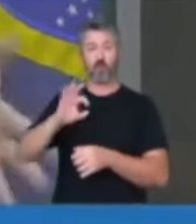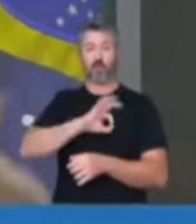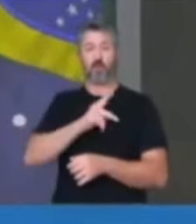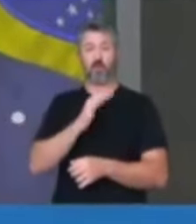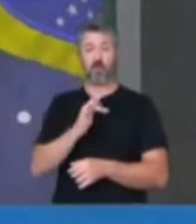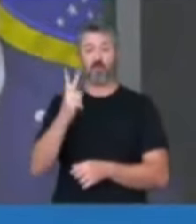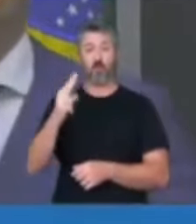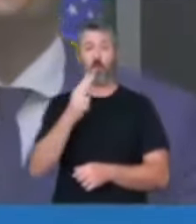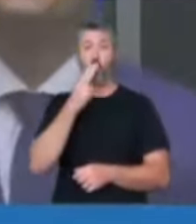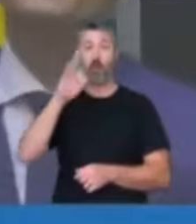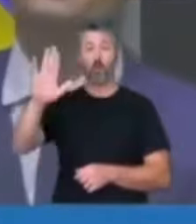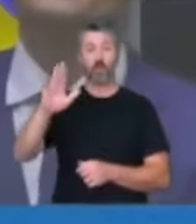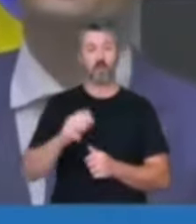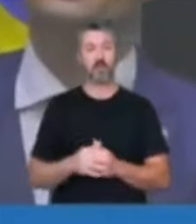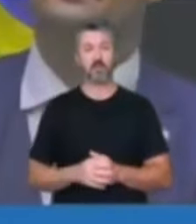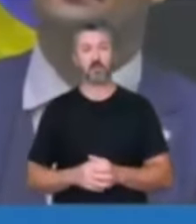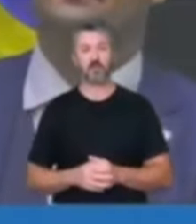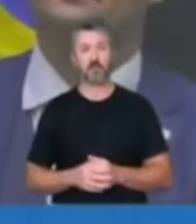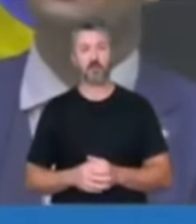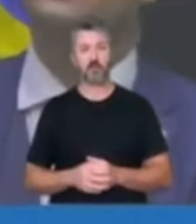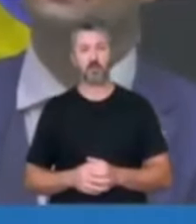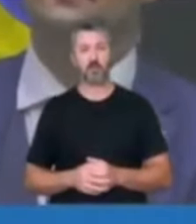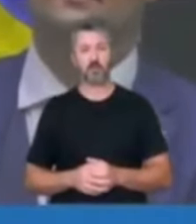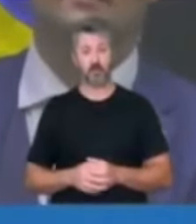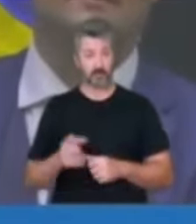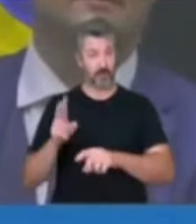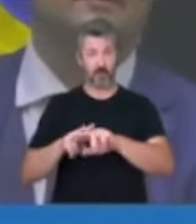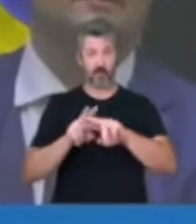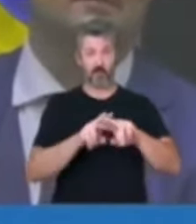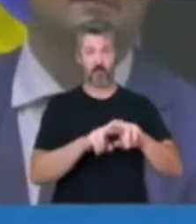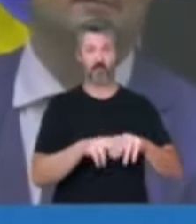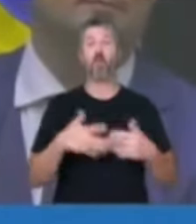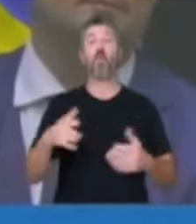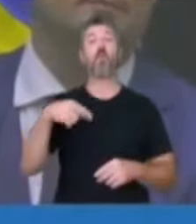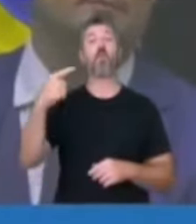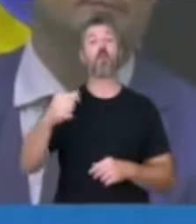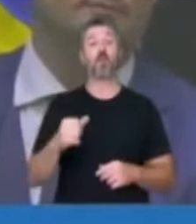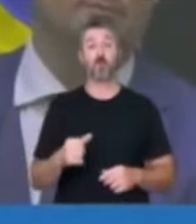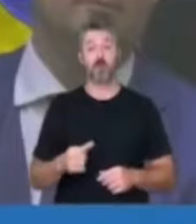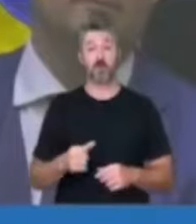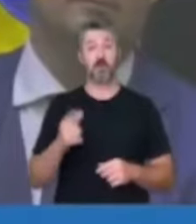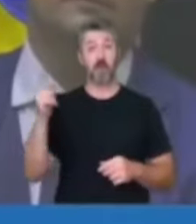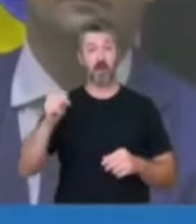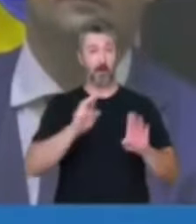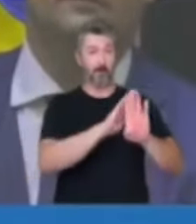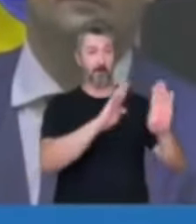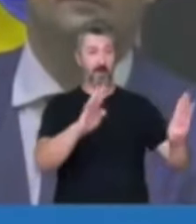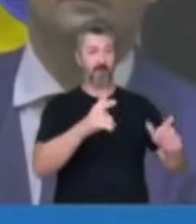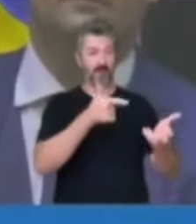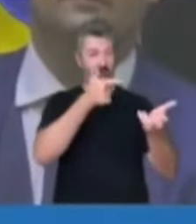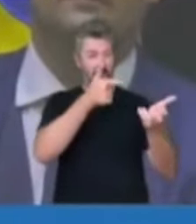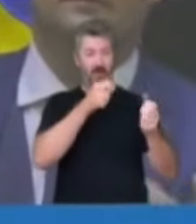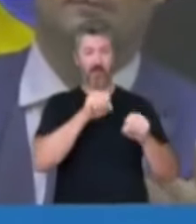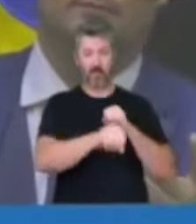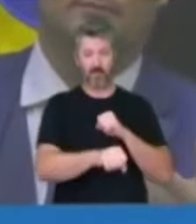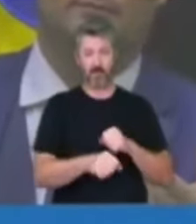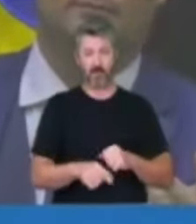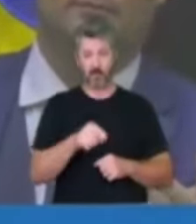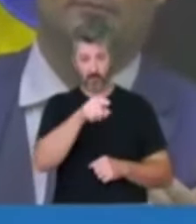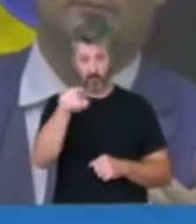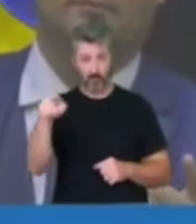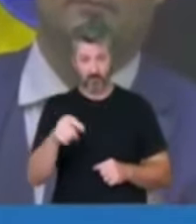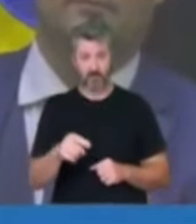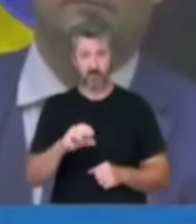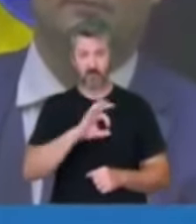tinha extase estão prendendo Qual é a próxima que vem aí um paredão é um tiro na cabeça para vocês presos colegas